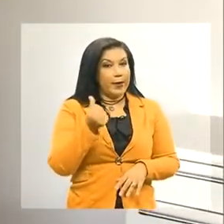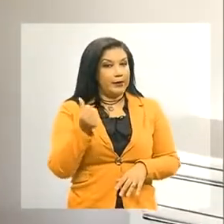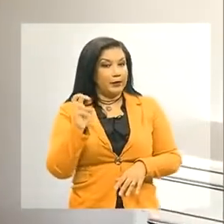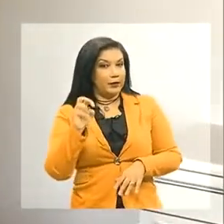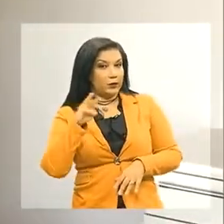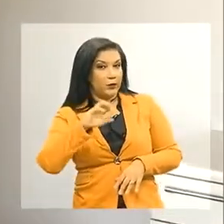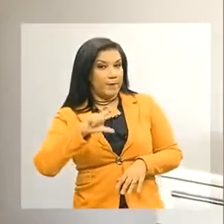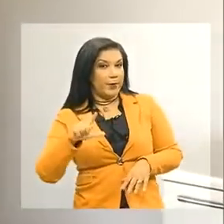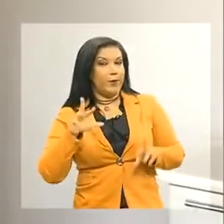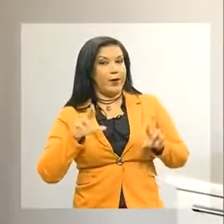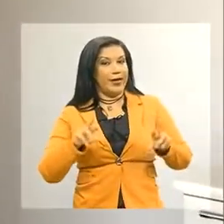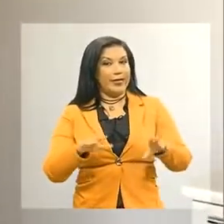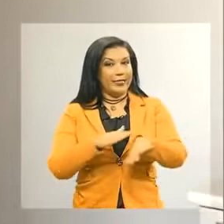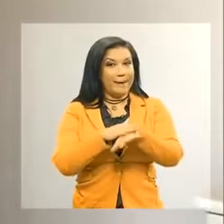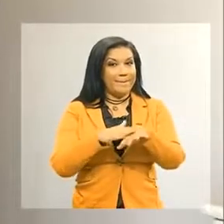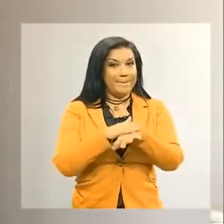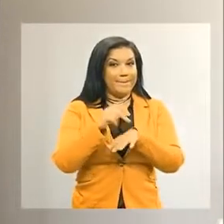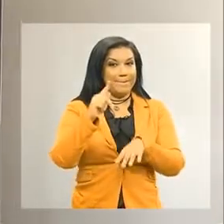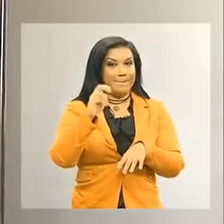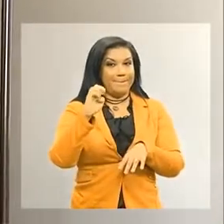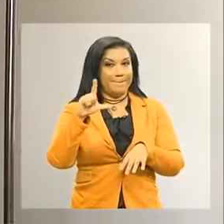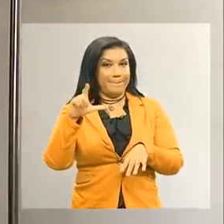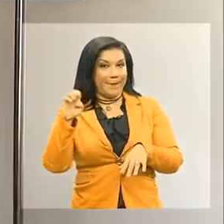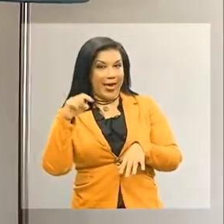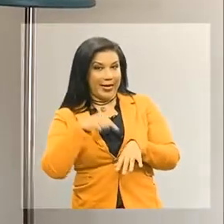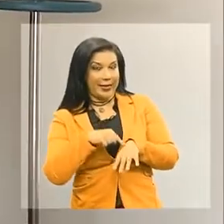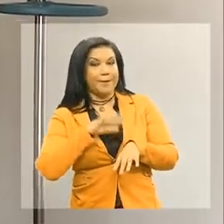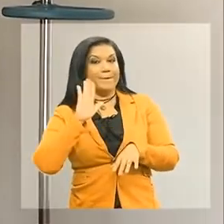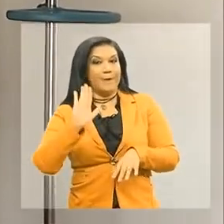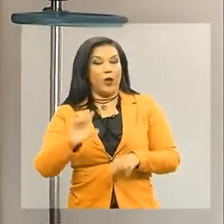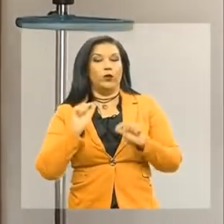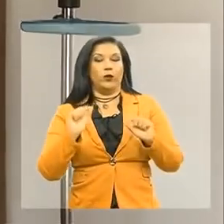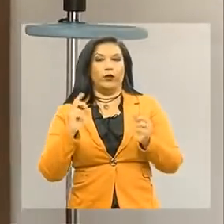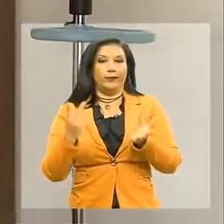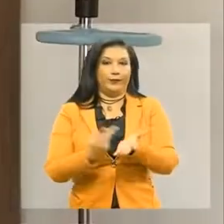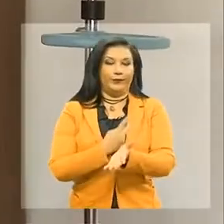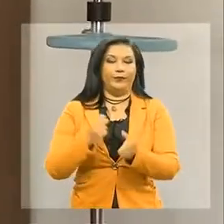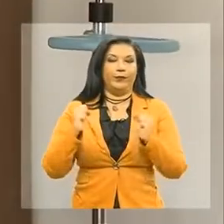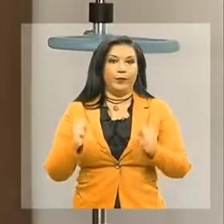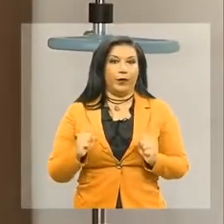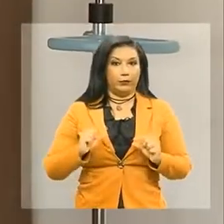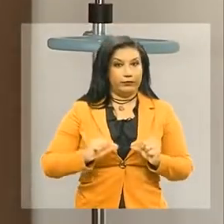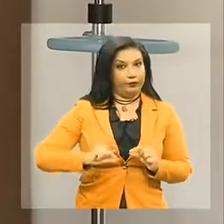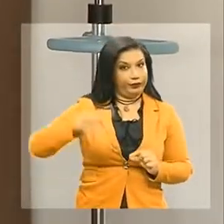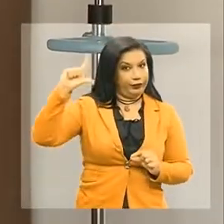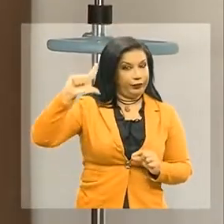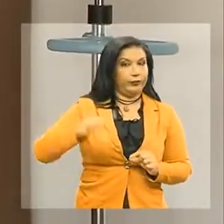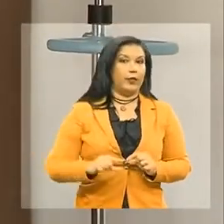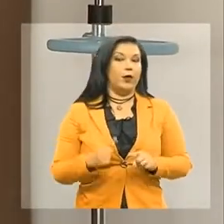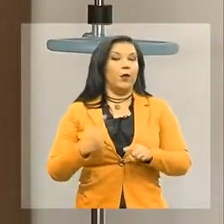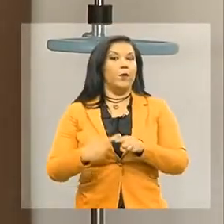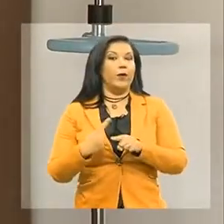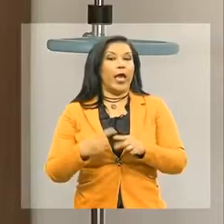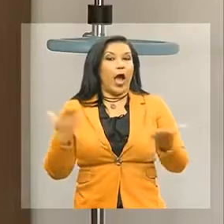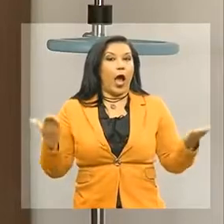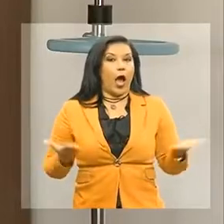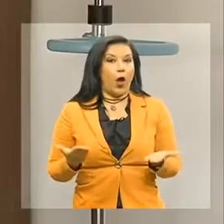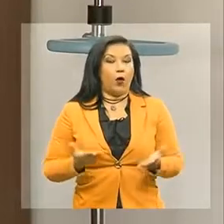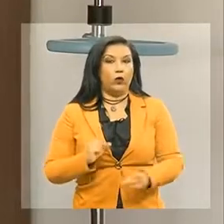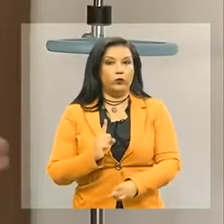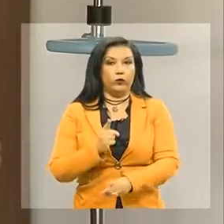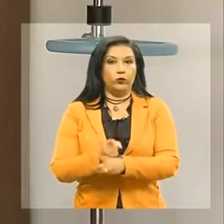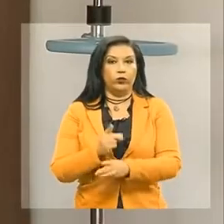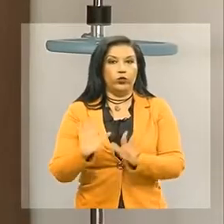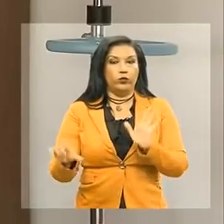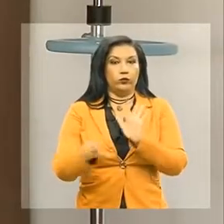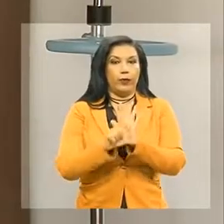mil só com câncer de pele não melanoma. Porém, esses índices podem ser ainda maiores, pois só agora entrou em vigor uma